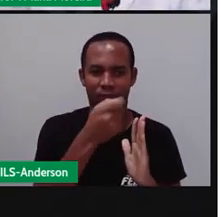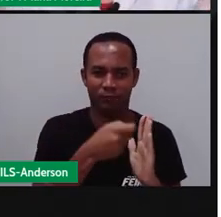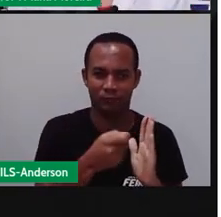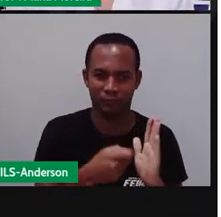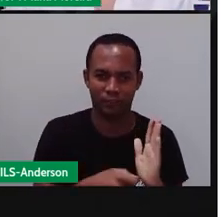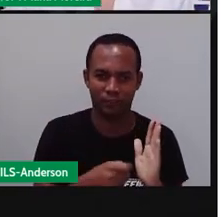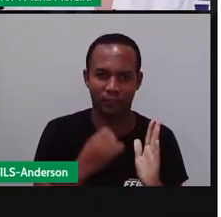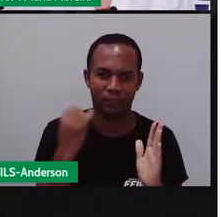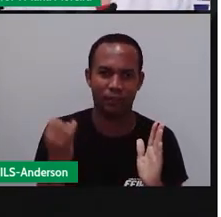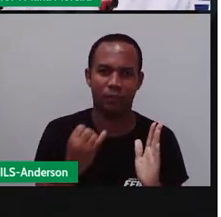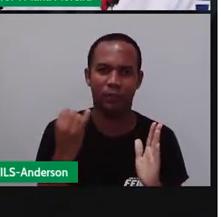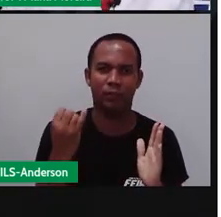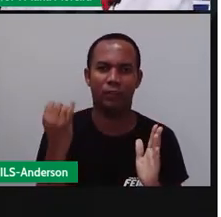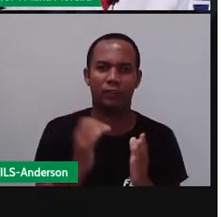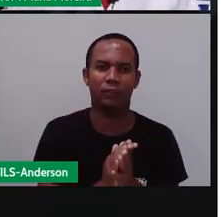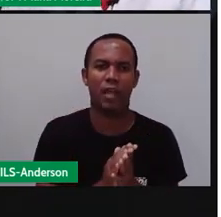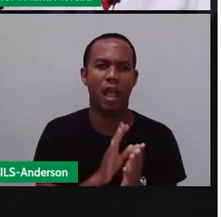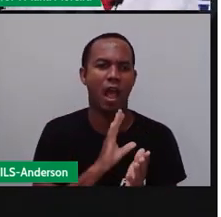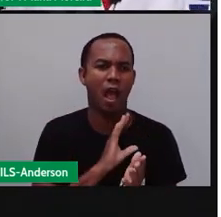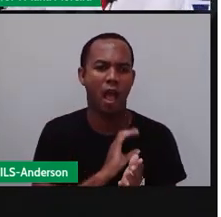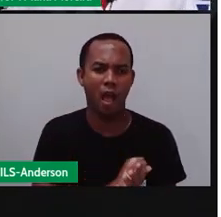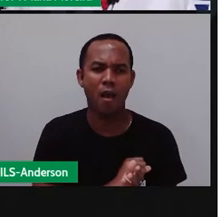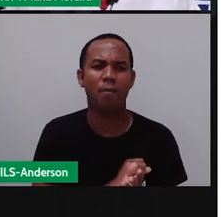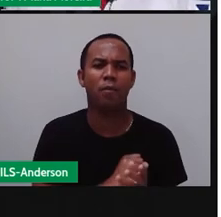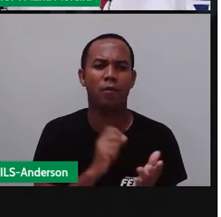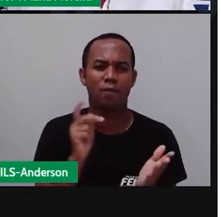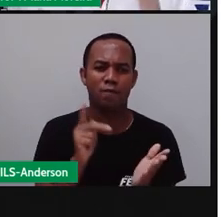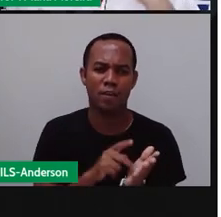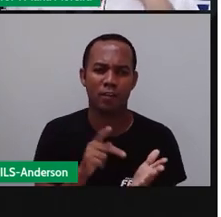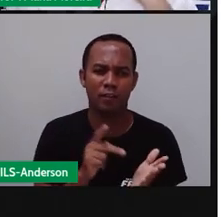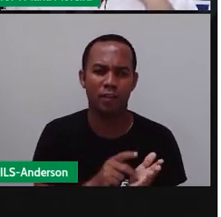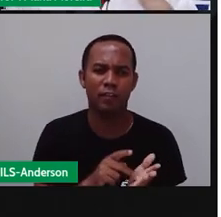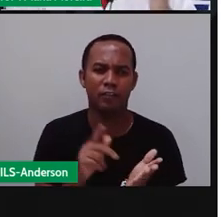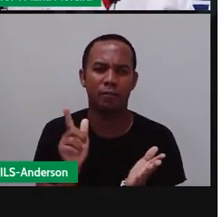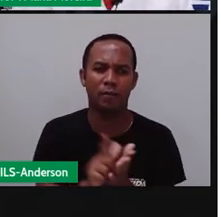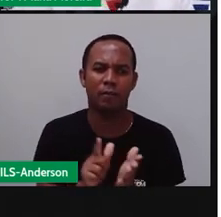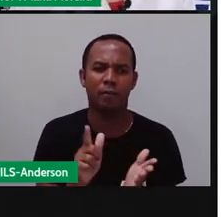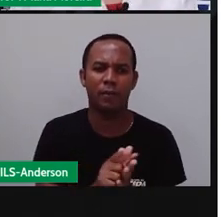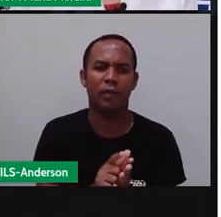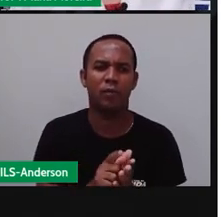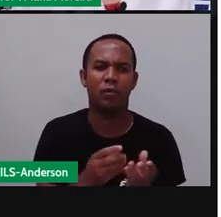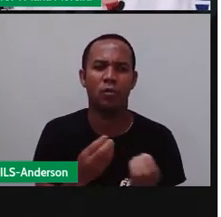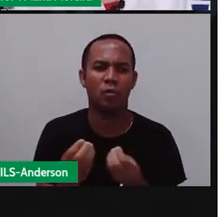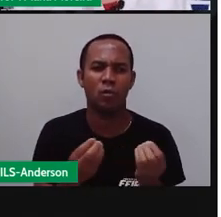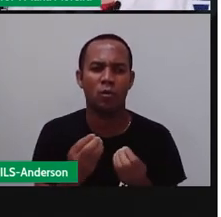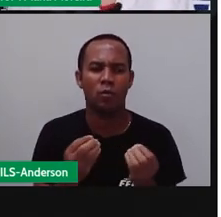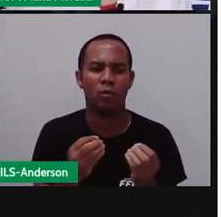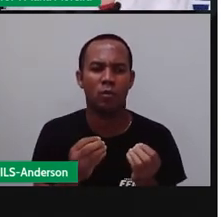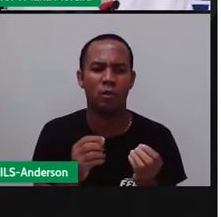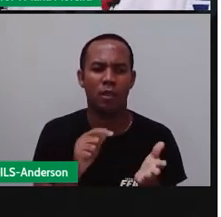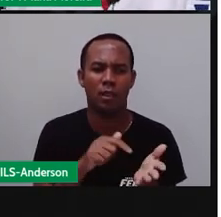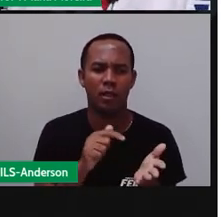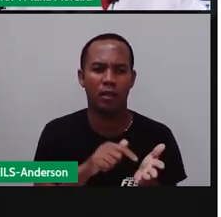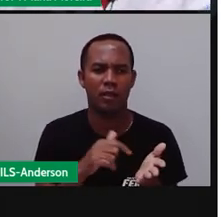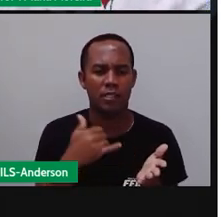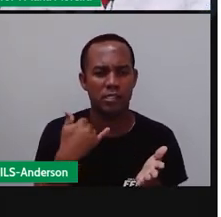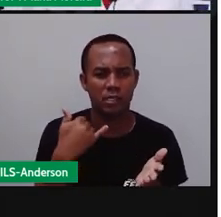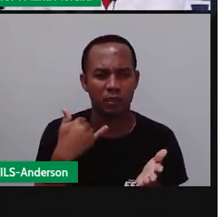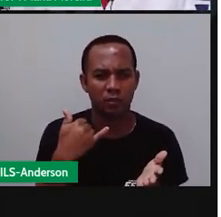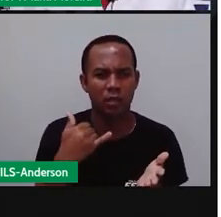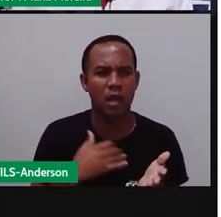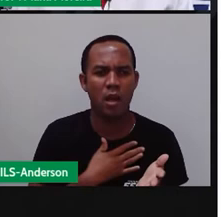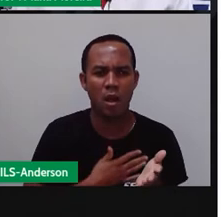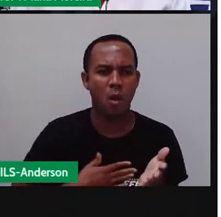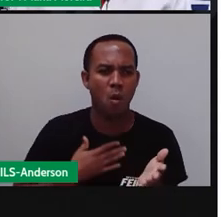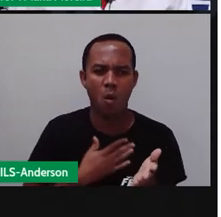sem uma listinha. E amo lista mesmo no papel. Essa eu faço no celular, às vezes, a lista do mercado. Mas eu gosto mesmo